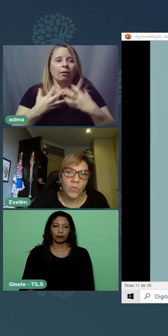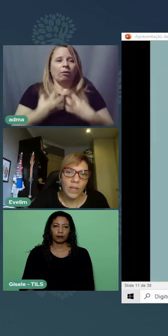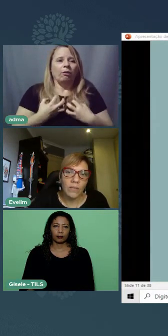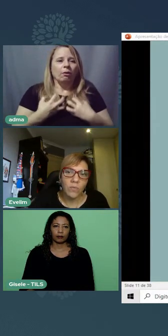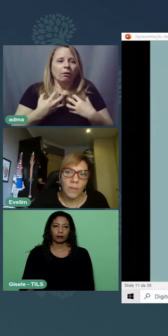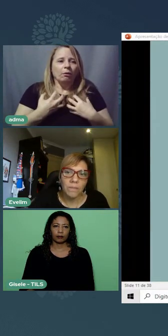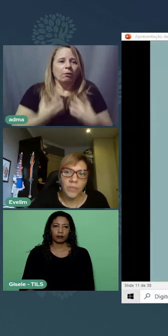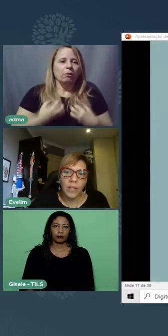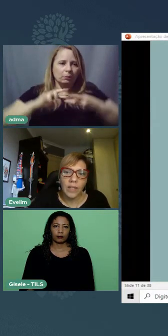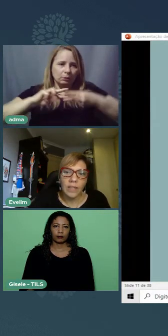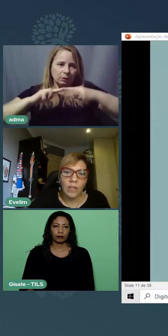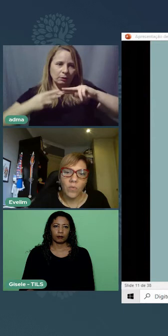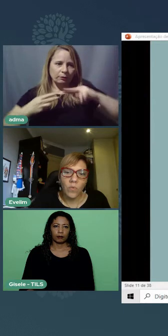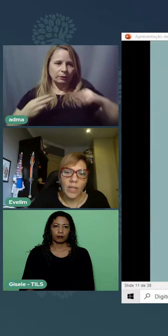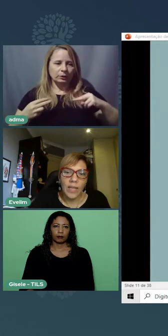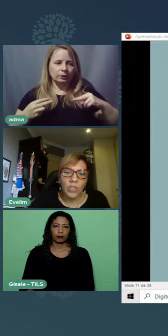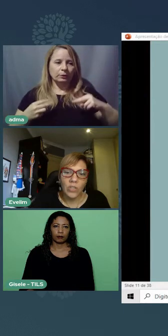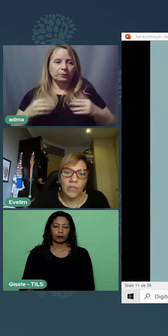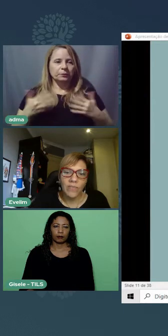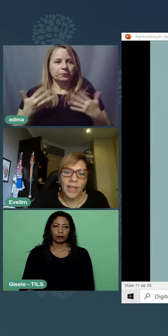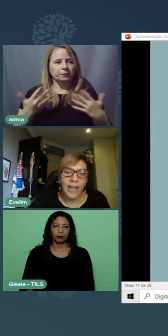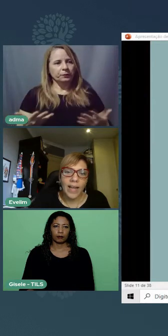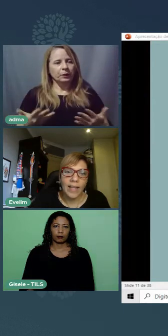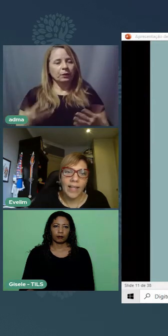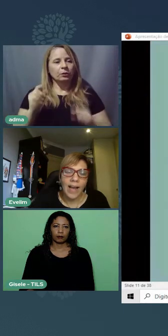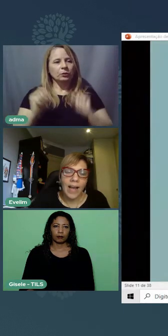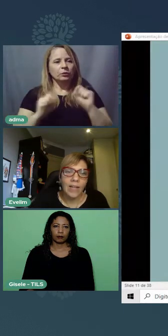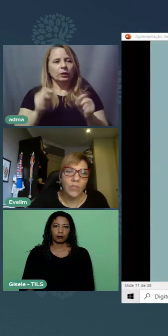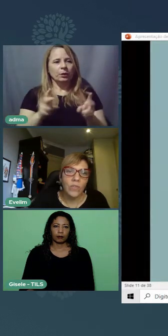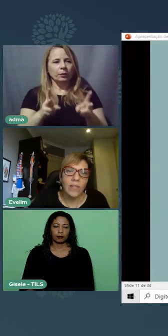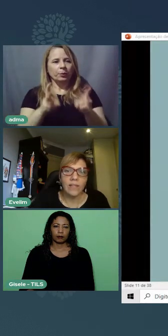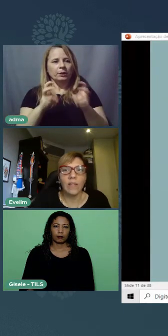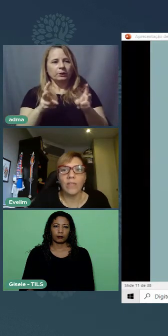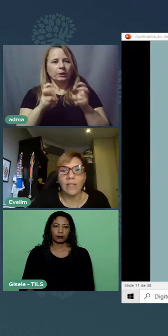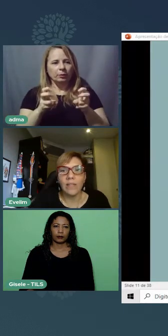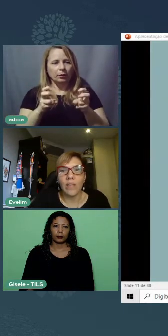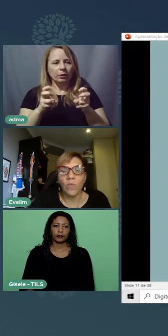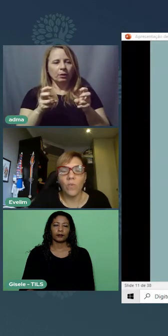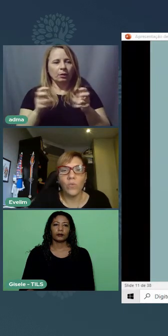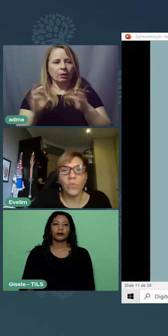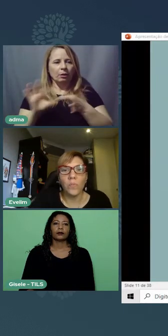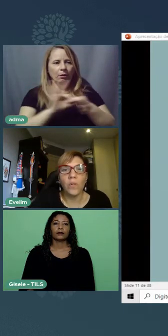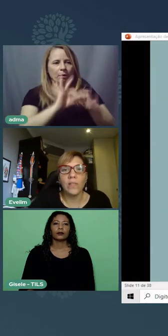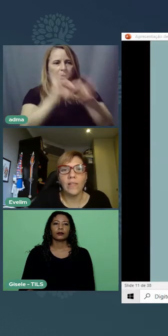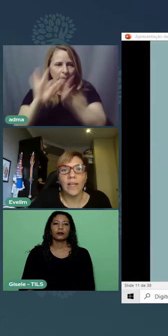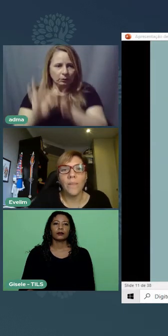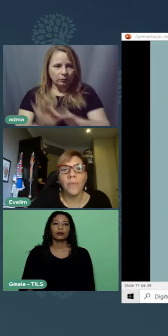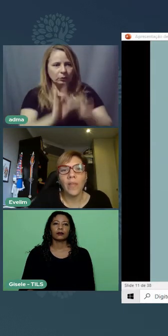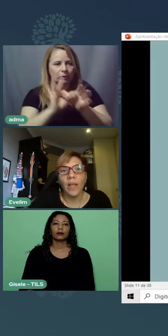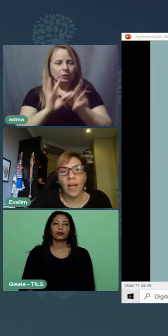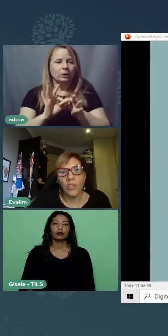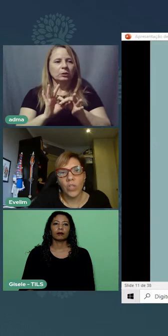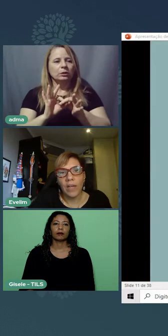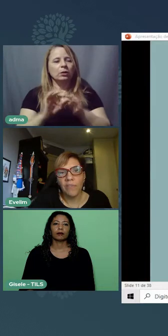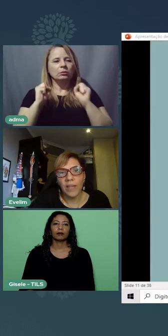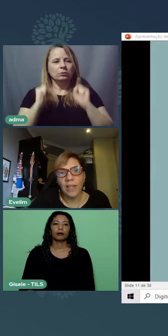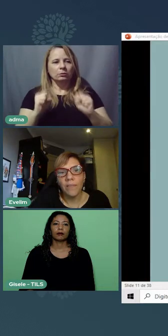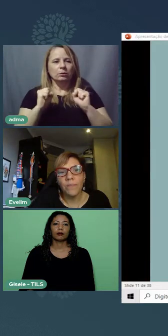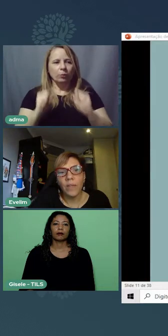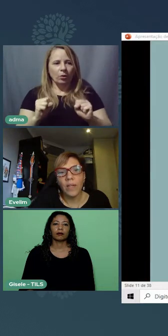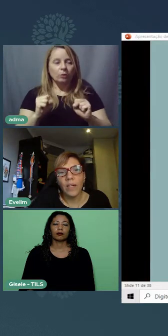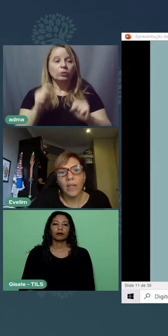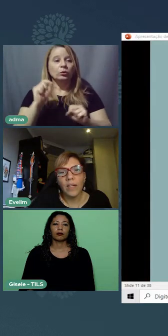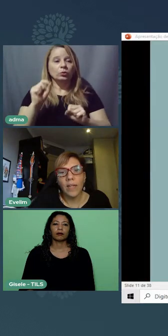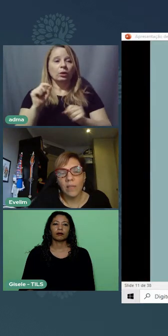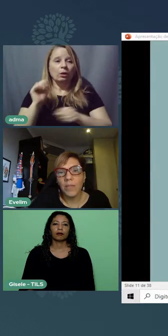dessa musculatura. Então, o que a gente vê é que a associação desses recursos pode ser a chave